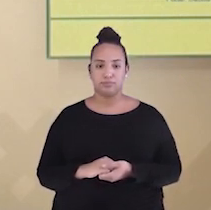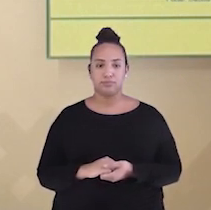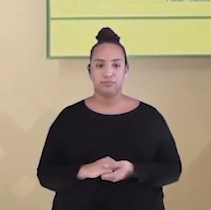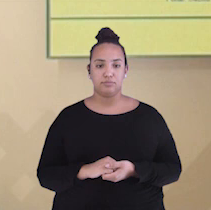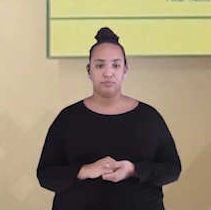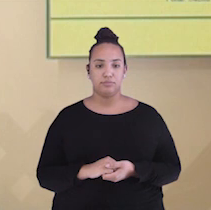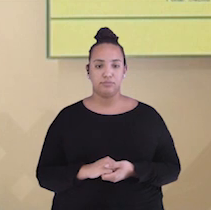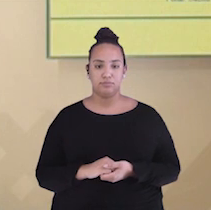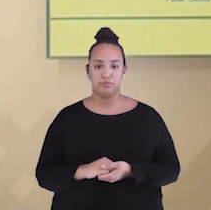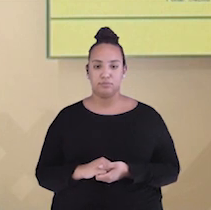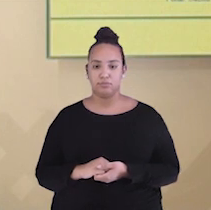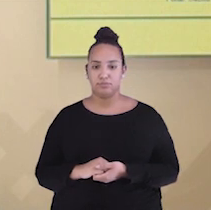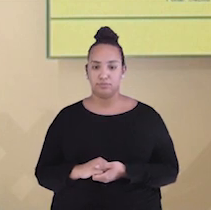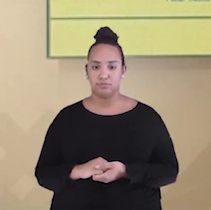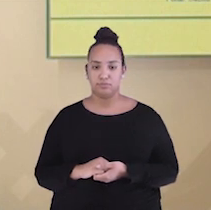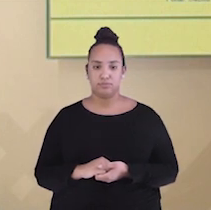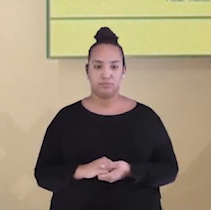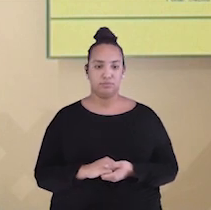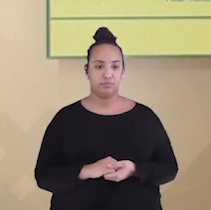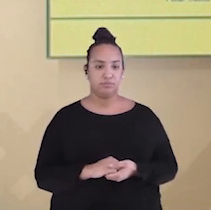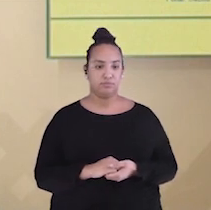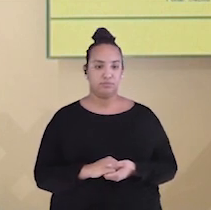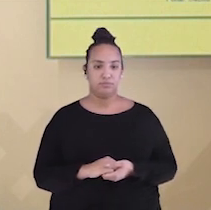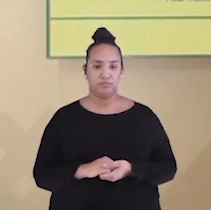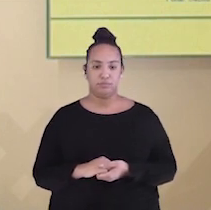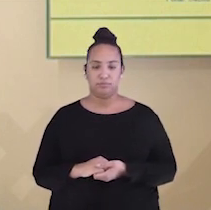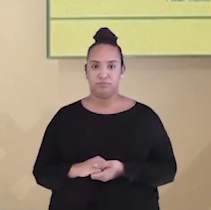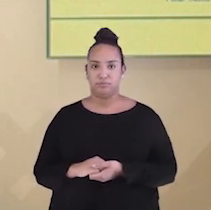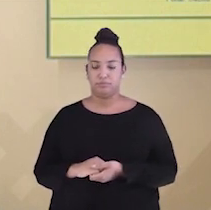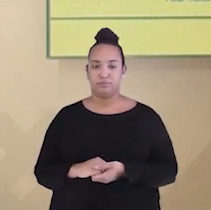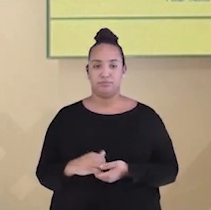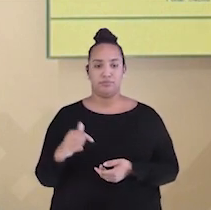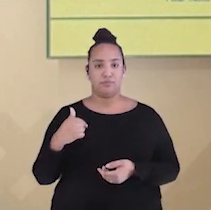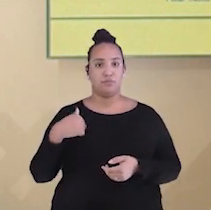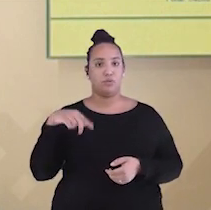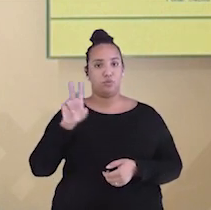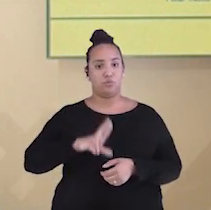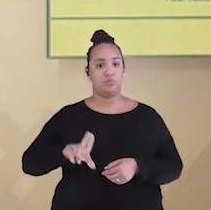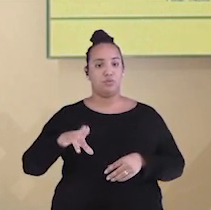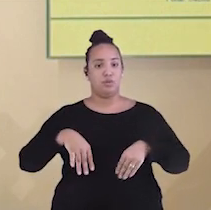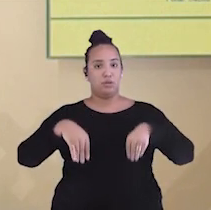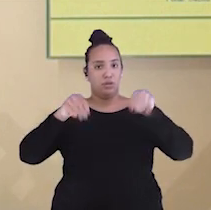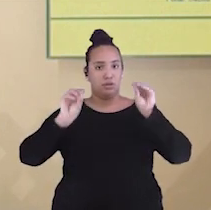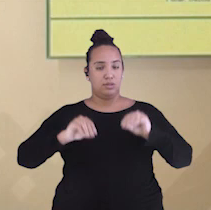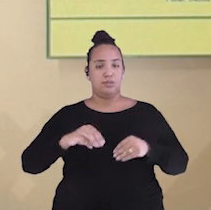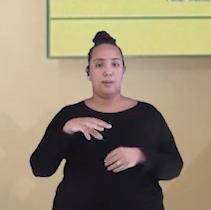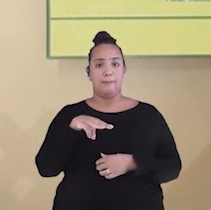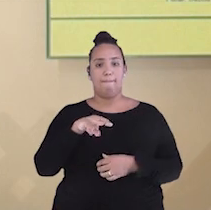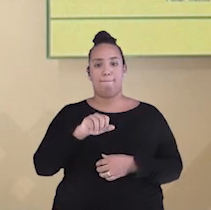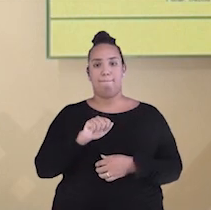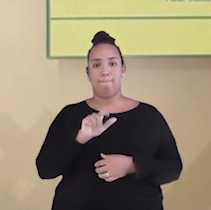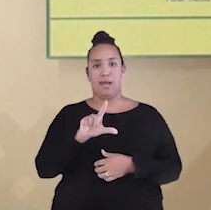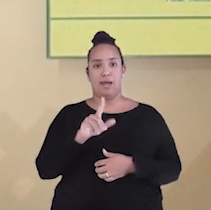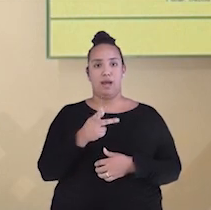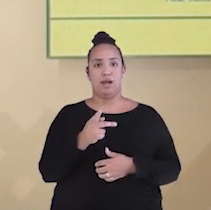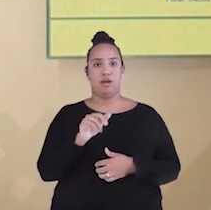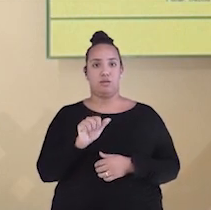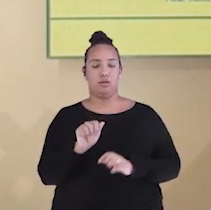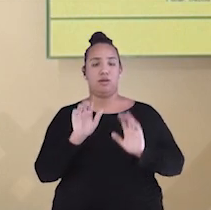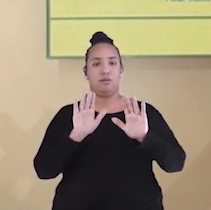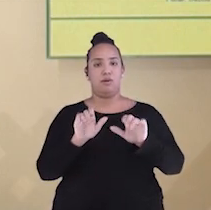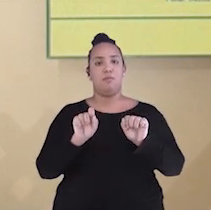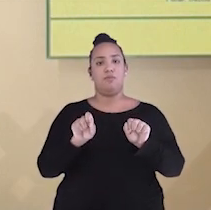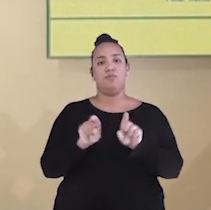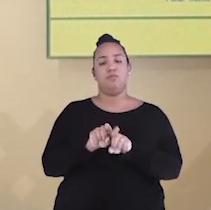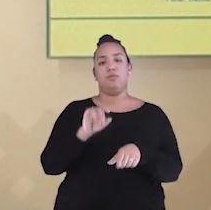Pode esticar o tecido. Aqui a gente está usando um tecido de malha, tá, galerinha? Mas também pode ser um TNT,